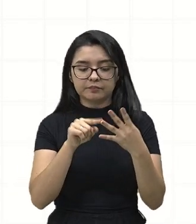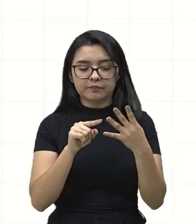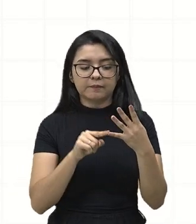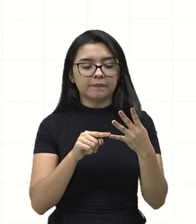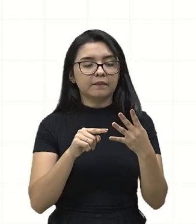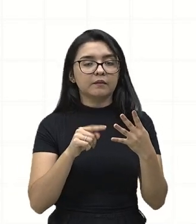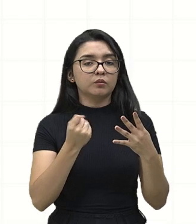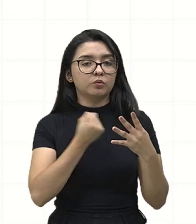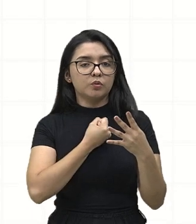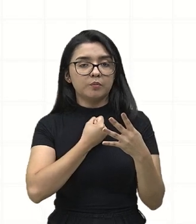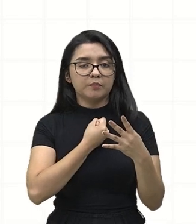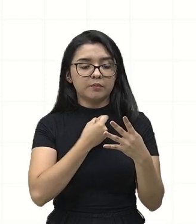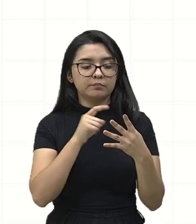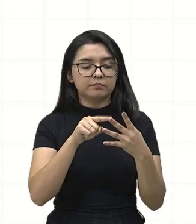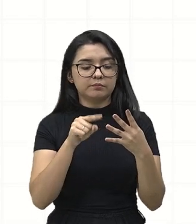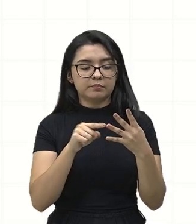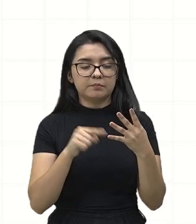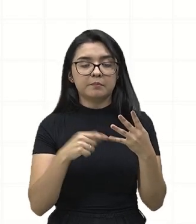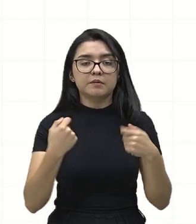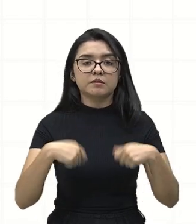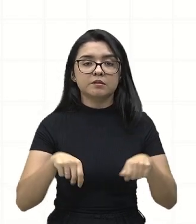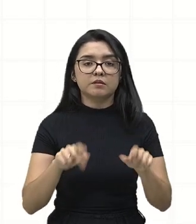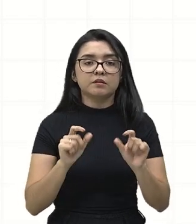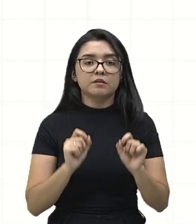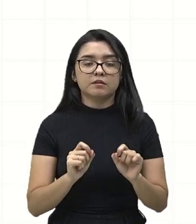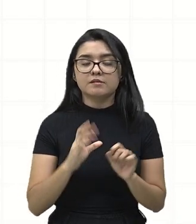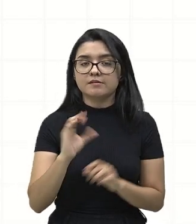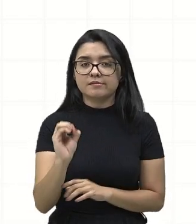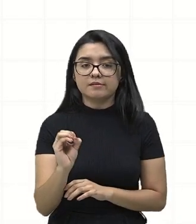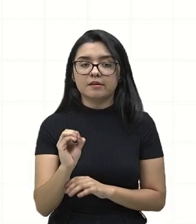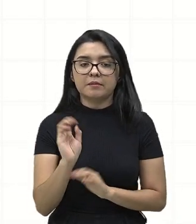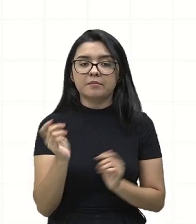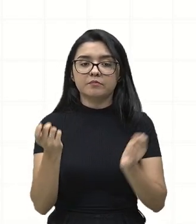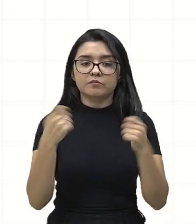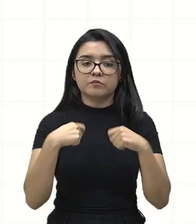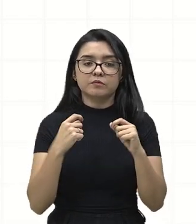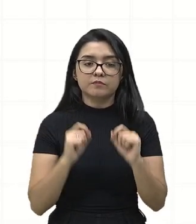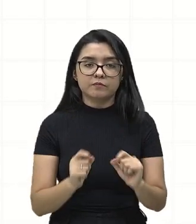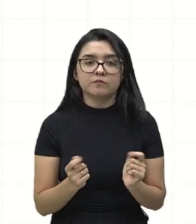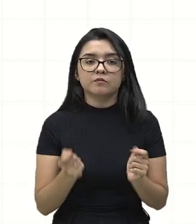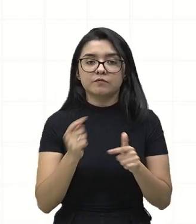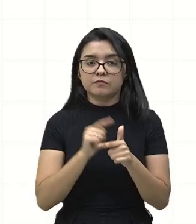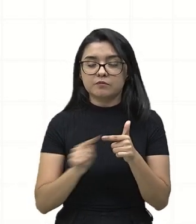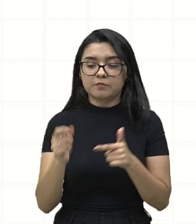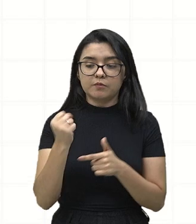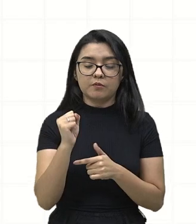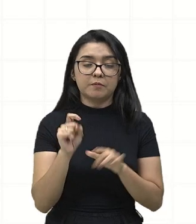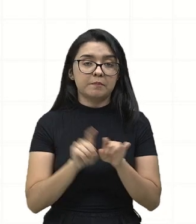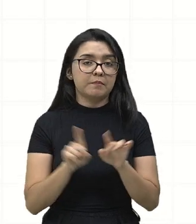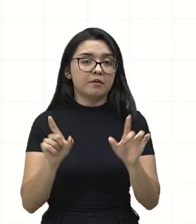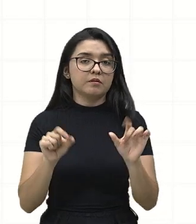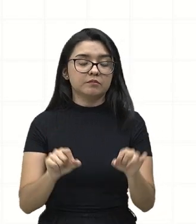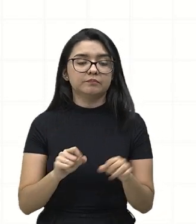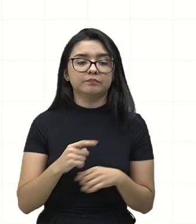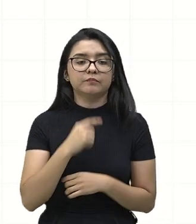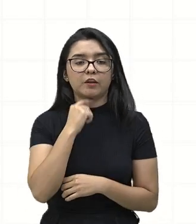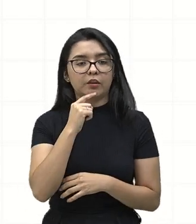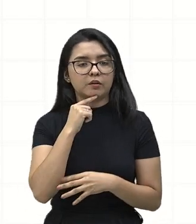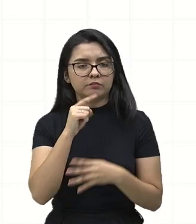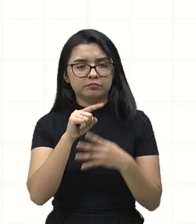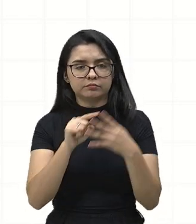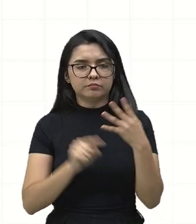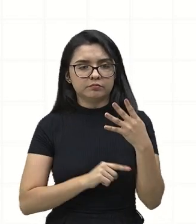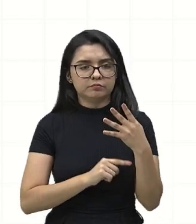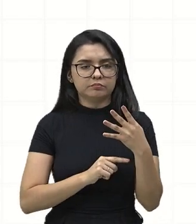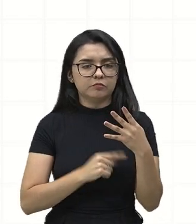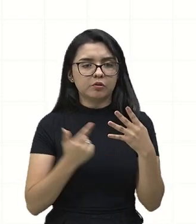algarismos devem ser iguais a 0 para ser divisível por 8. Porém, em nenhum dos 4 itens